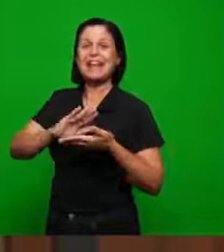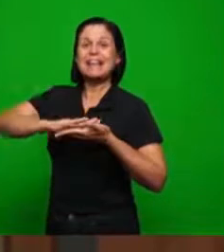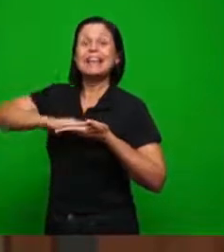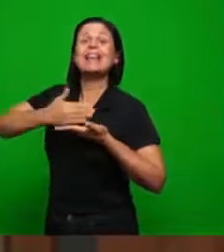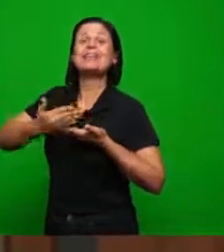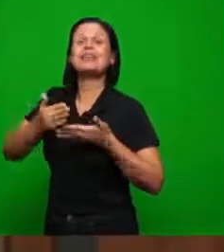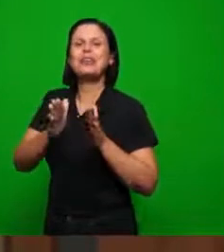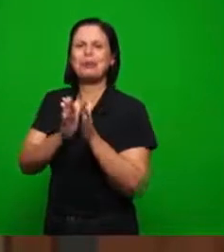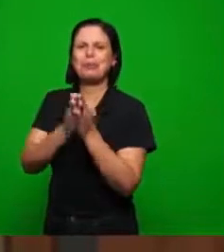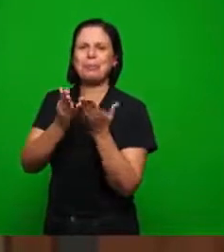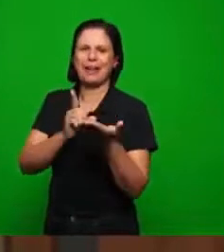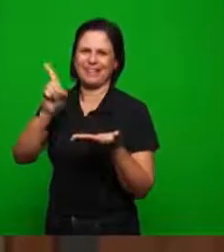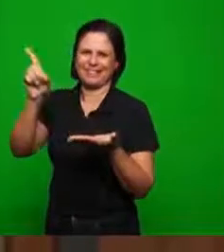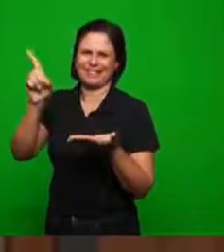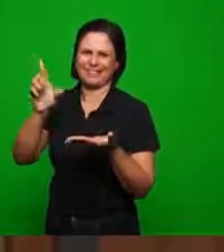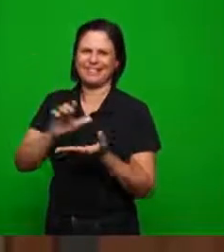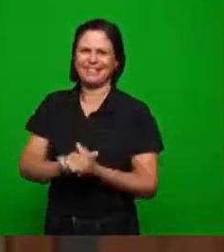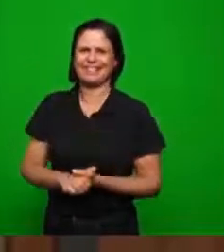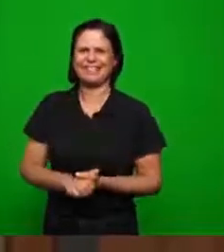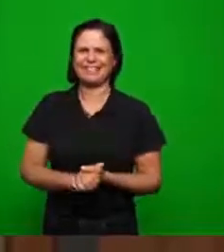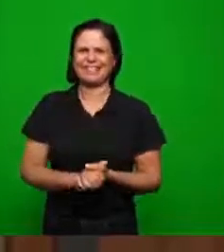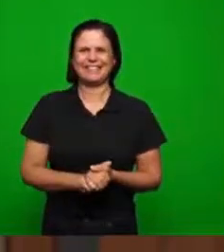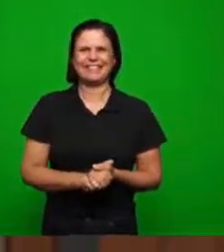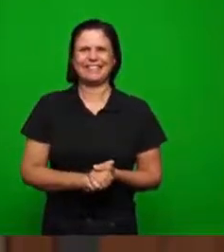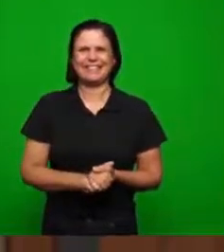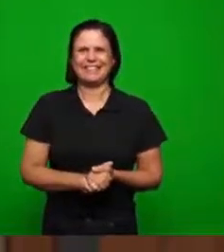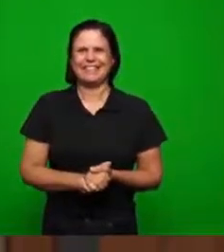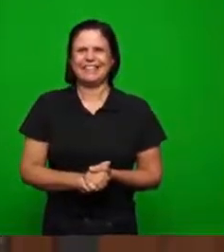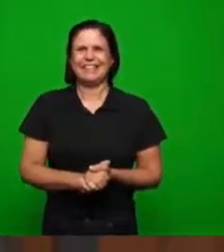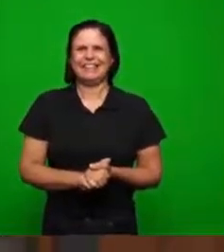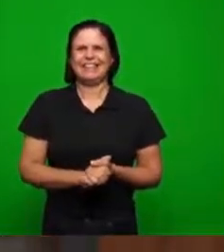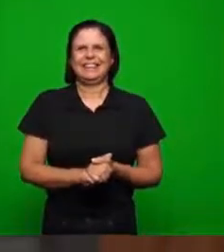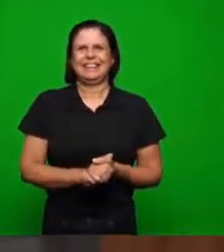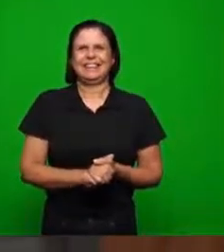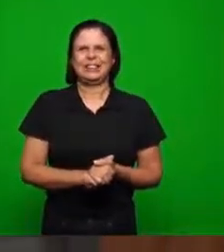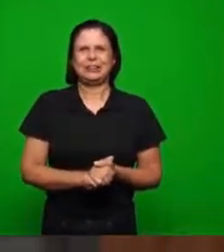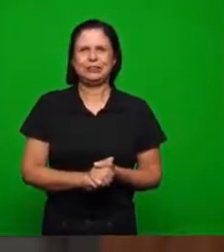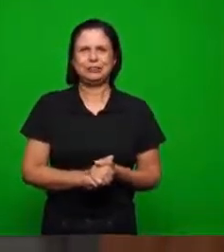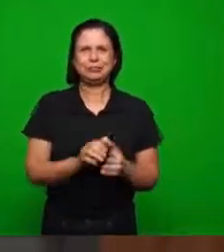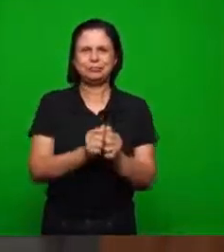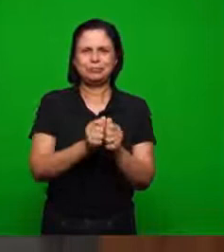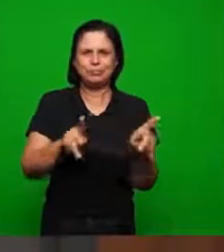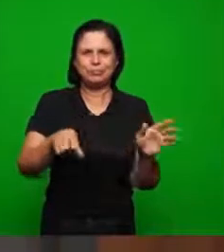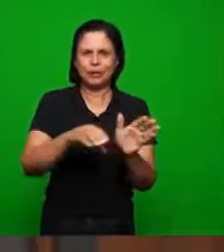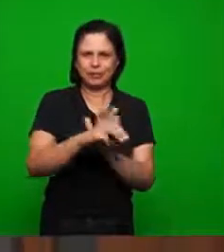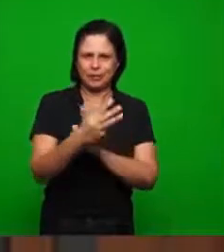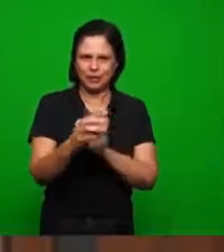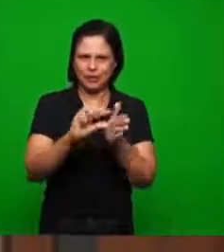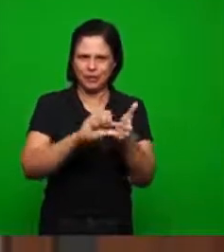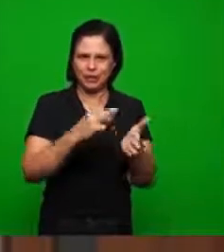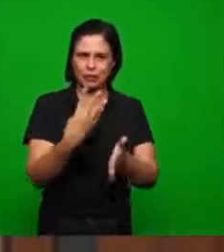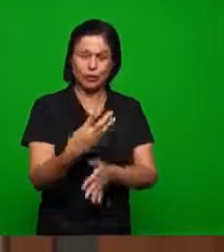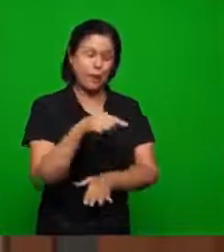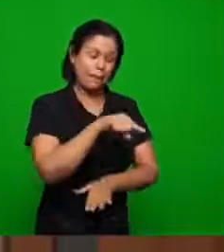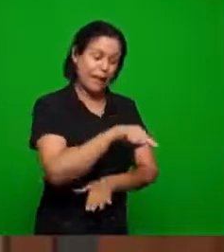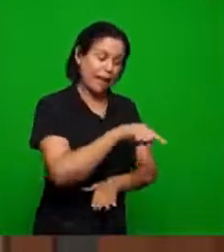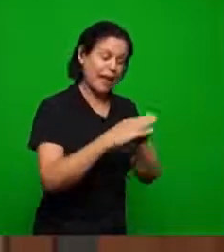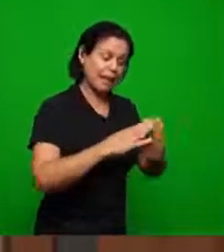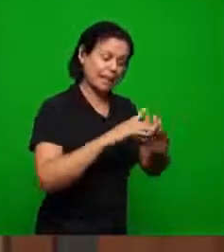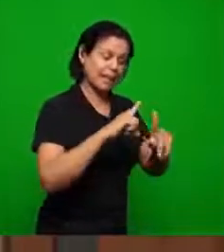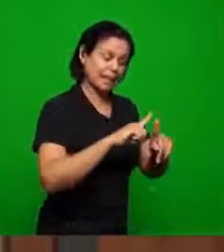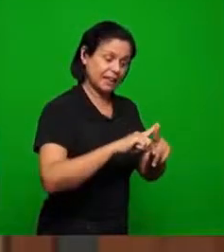exatamente nesta expressão aqui, o capítulo 3, verso 4, quando também tens em Sardes algumas pessoas que